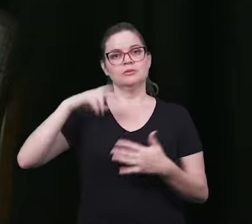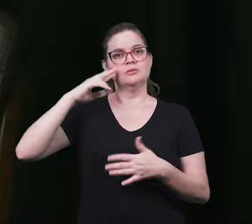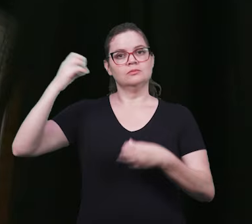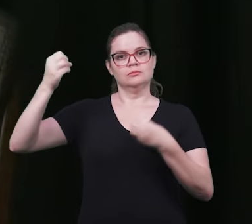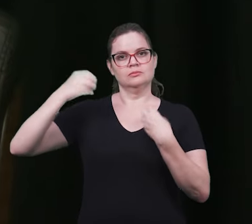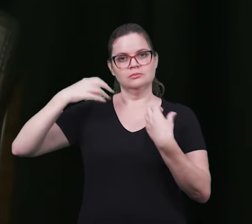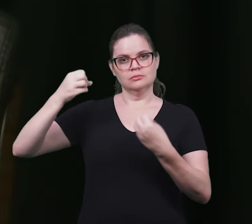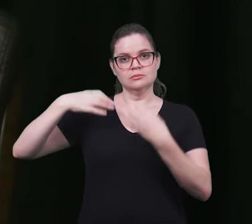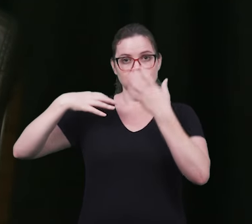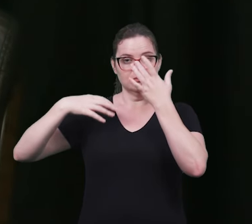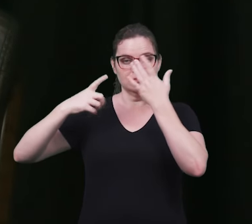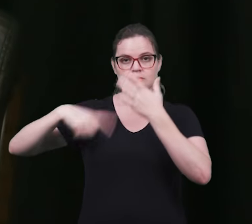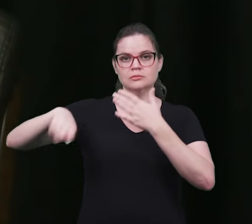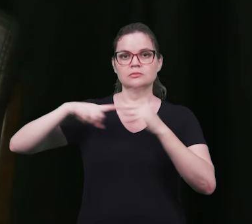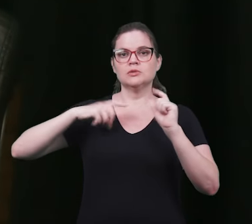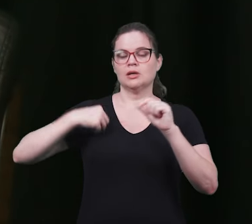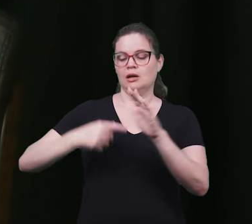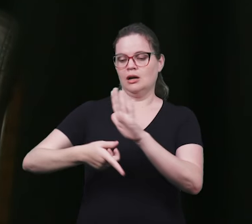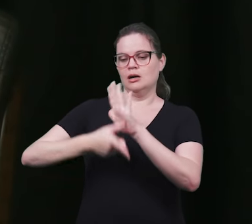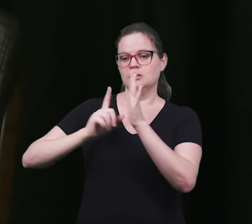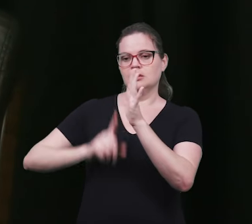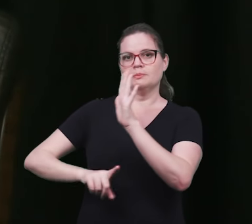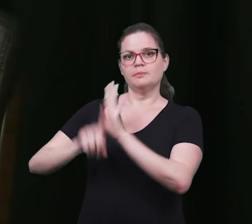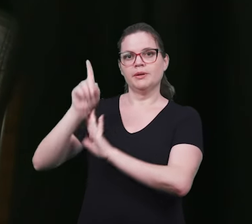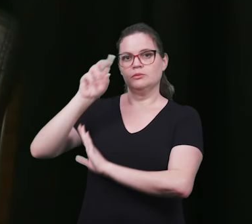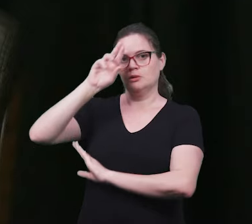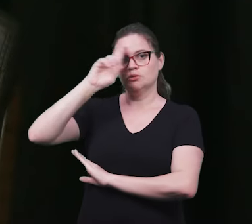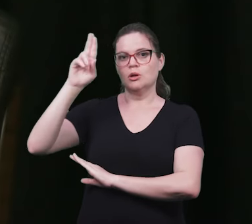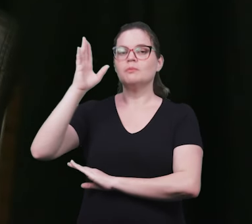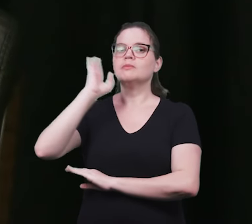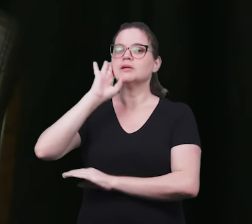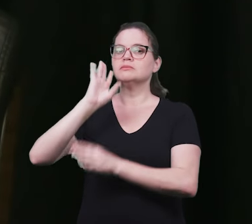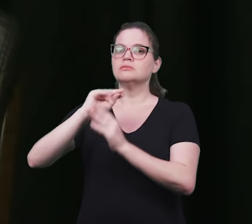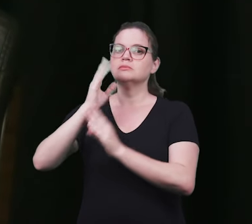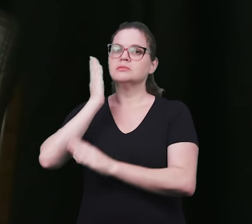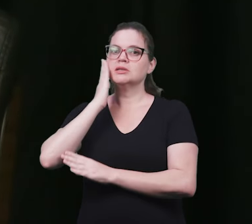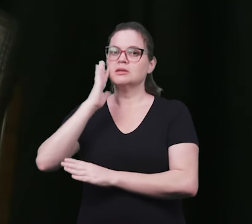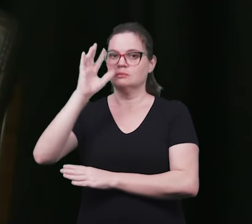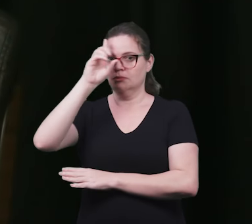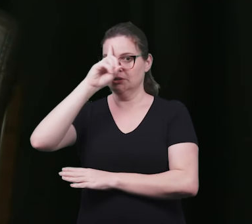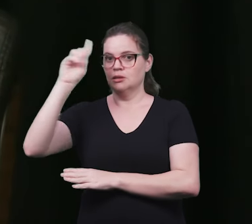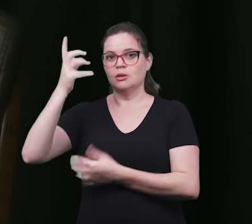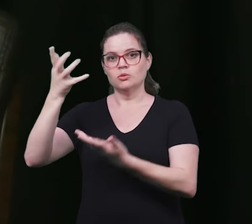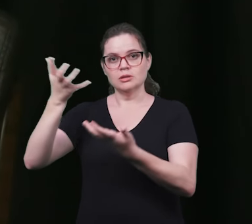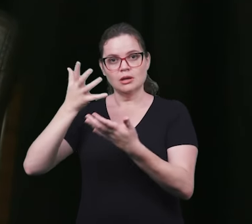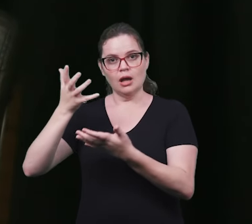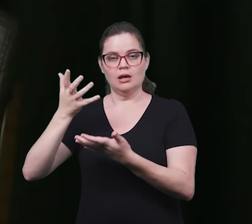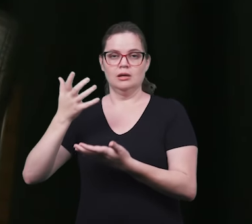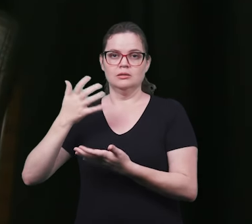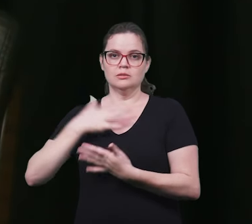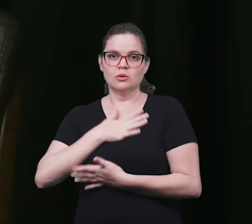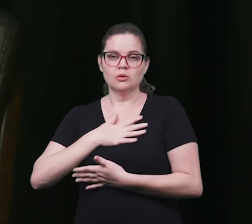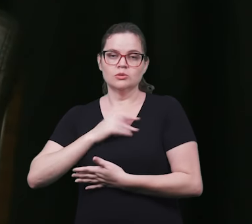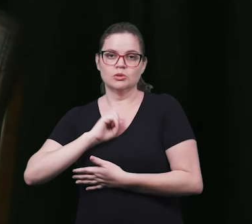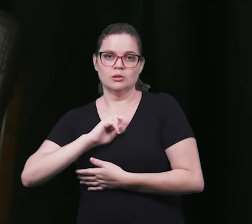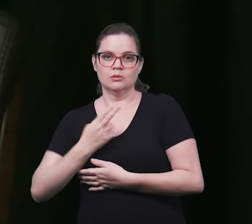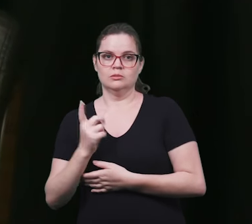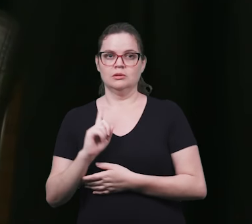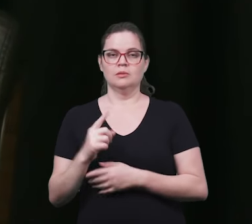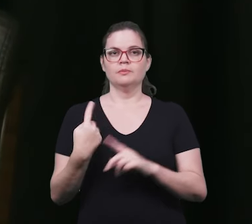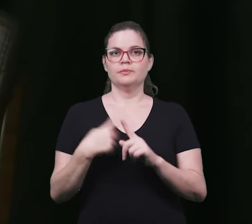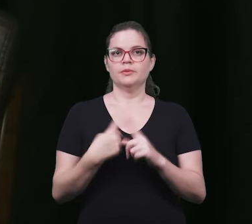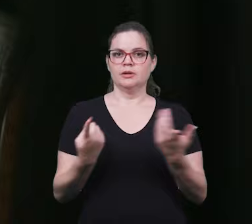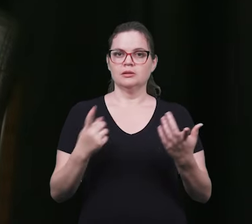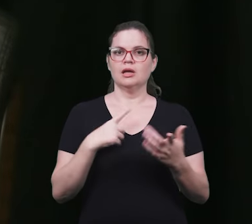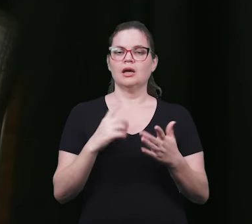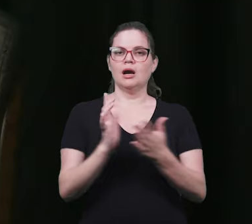que tem que ser agradável a Deus, não pode ser agradável a nós ou às pessoas. Amém. Nós seguimos orientações, então